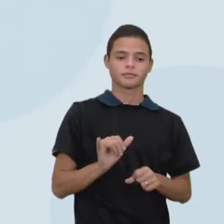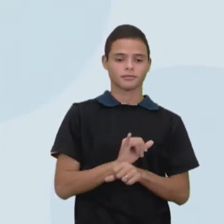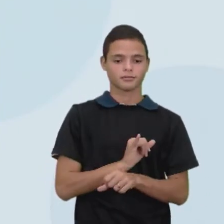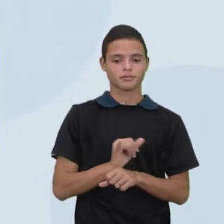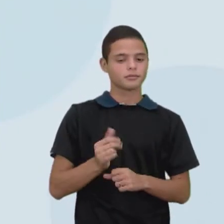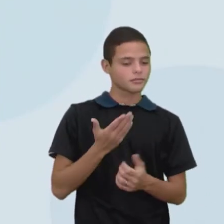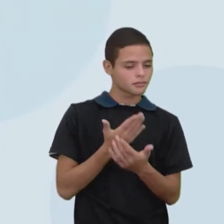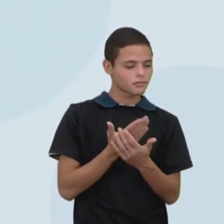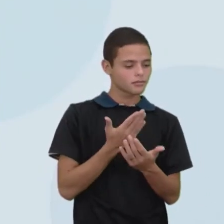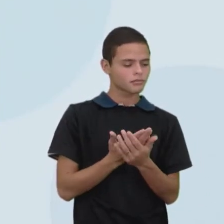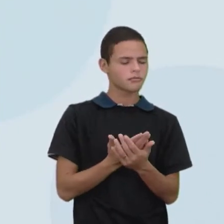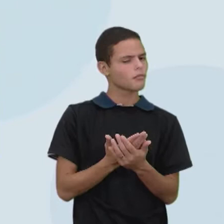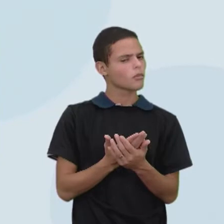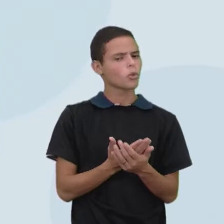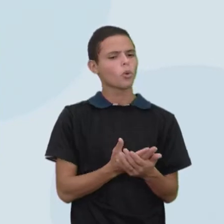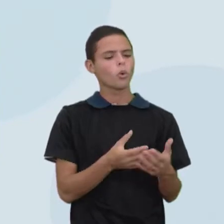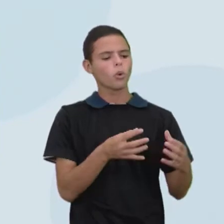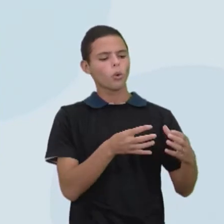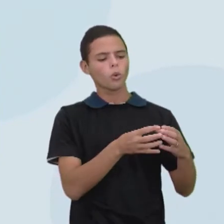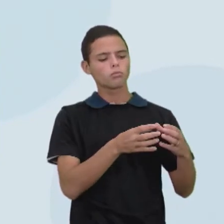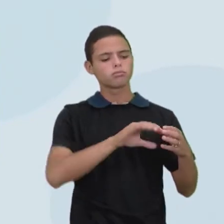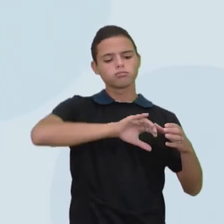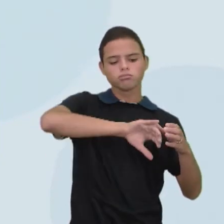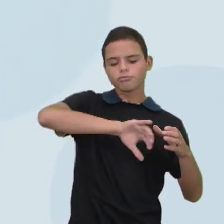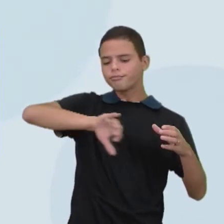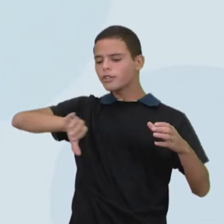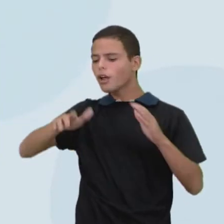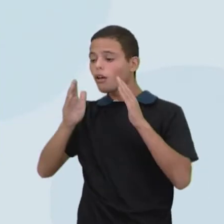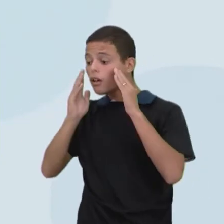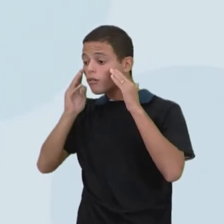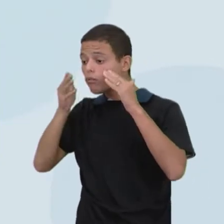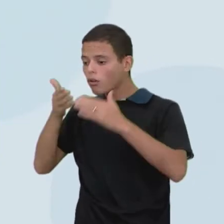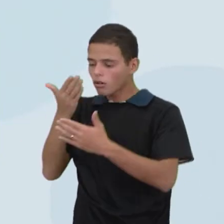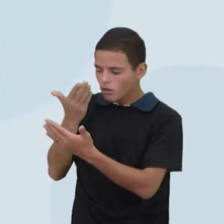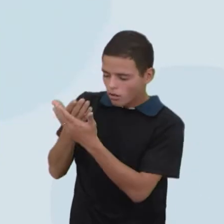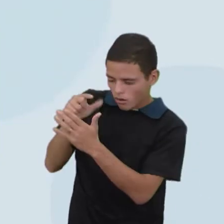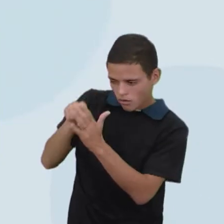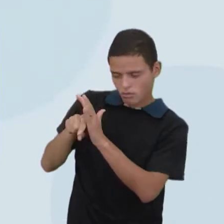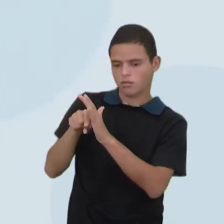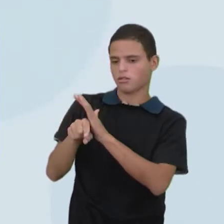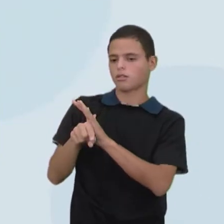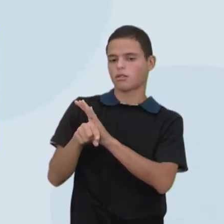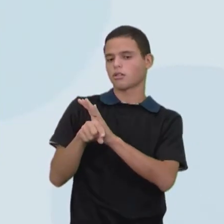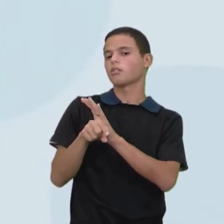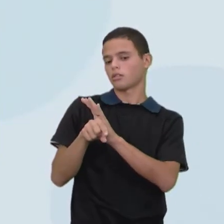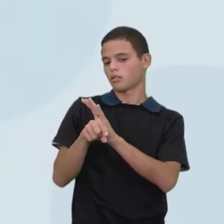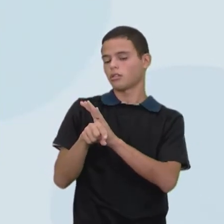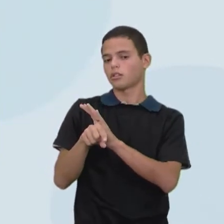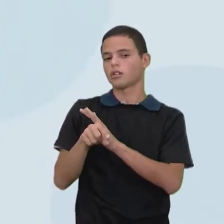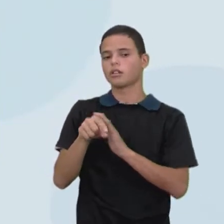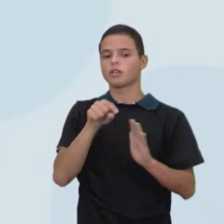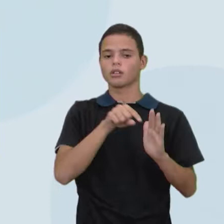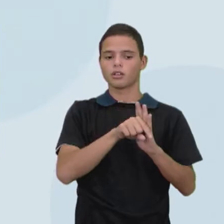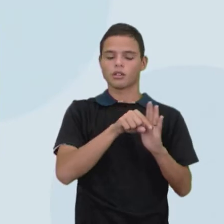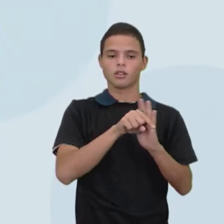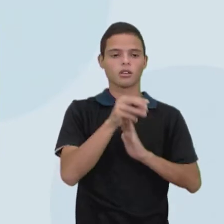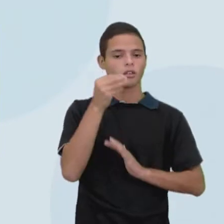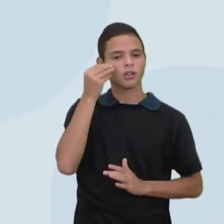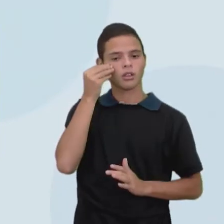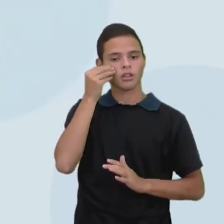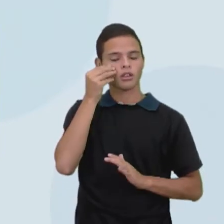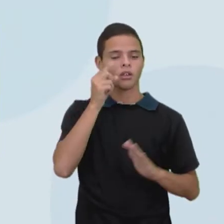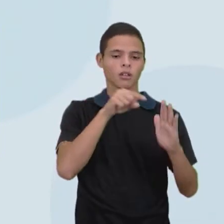estuda apenas uma parte da população, um pedacinho. Então, na pesquisa por amostragem, se analisa